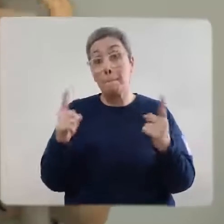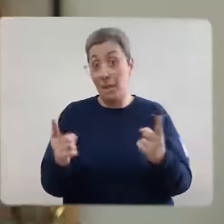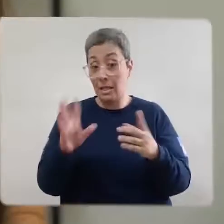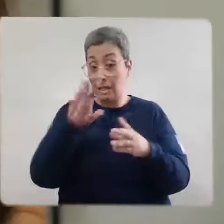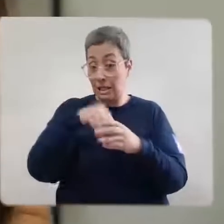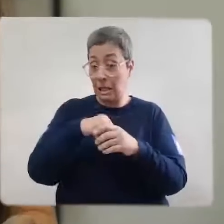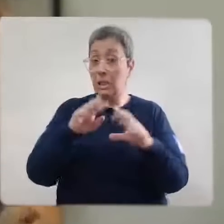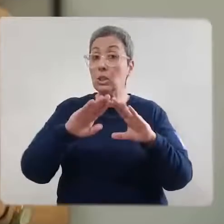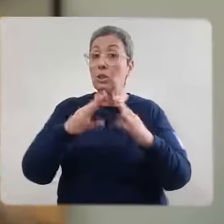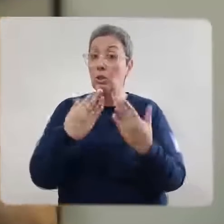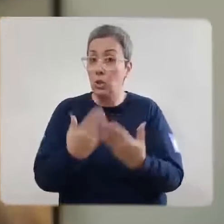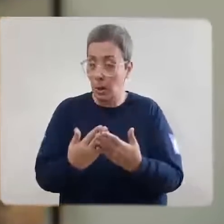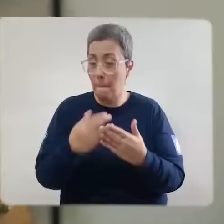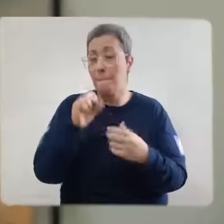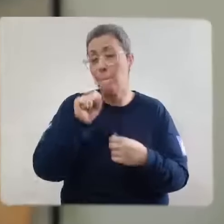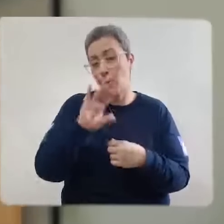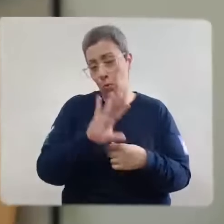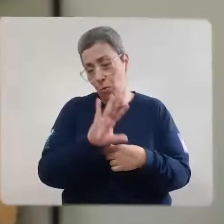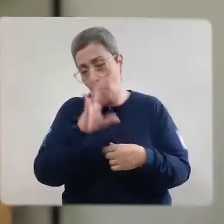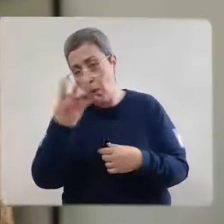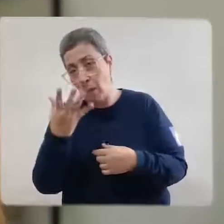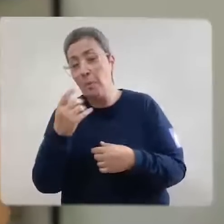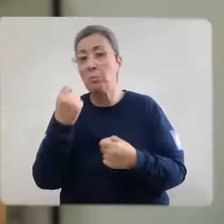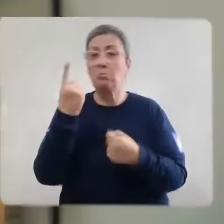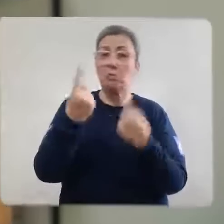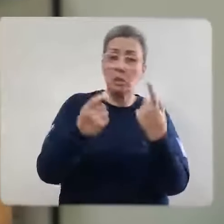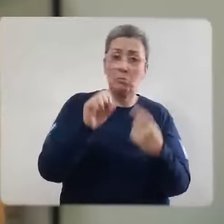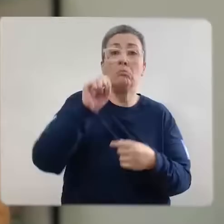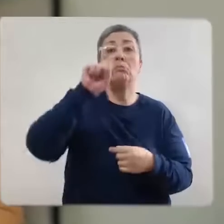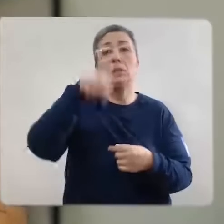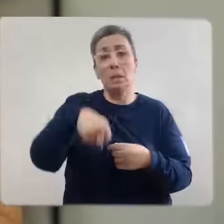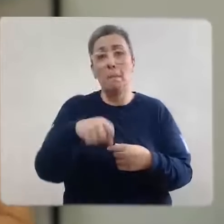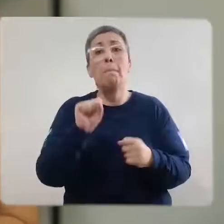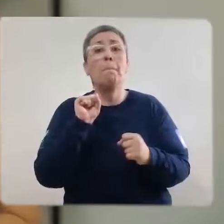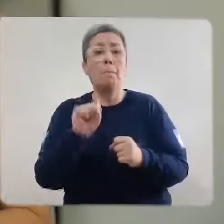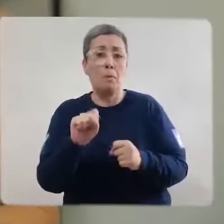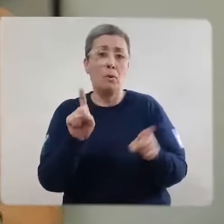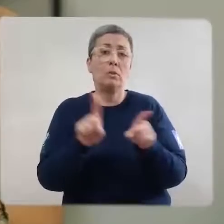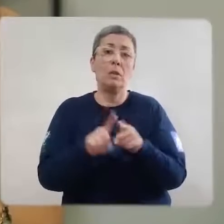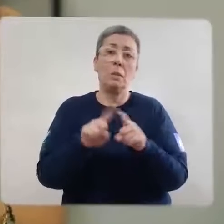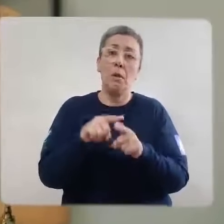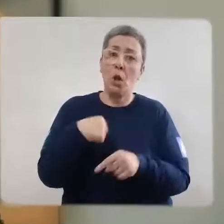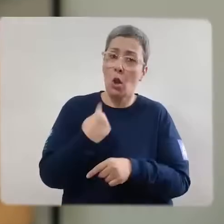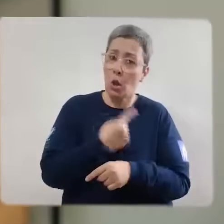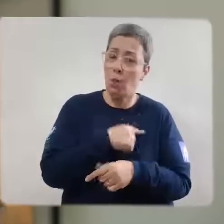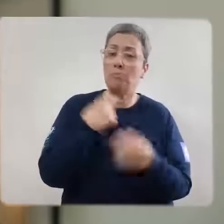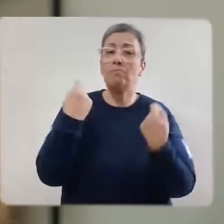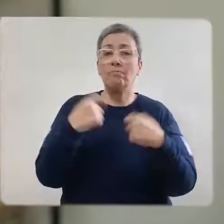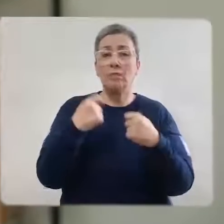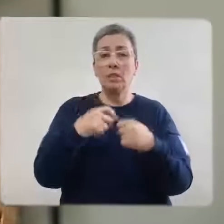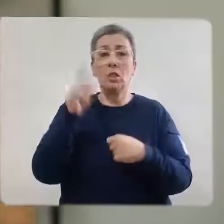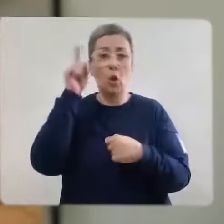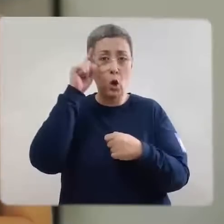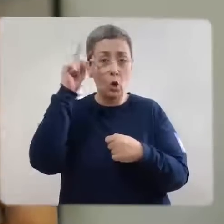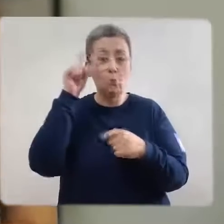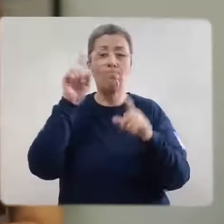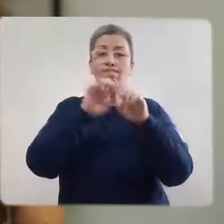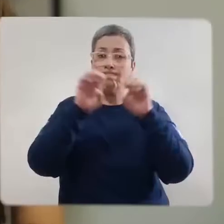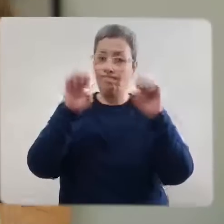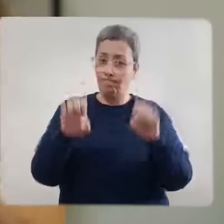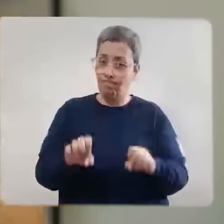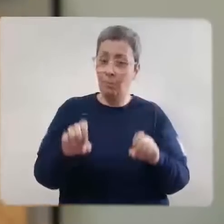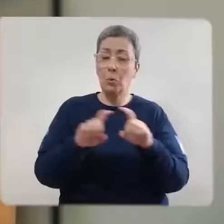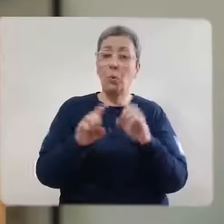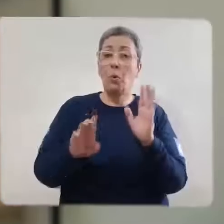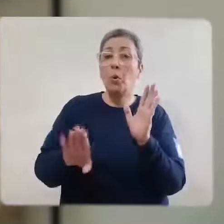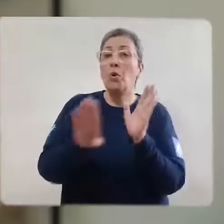Mas na escola pode ocorrer algumas eventualidades? Sim, pode, mas nós devemos ter uma rotina estruturada